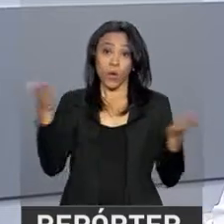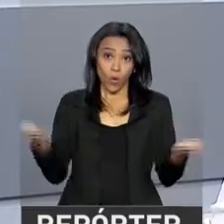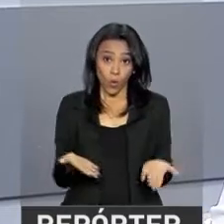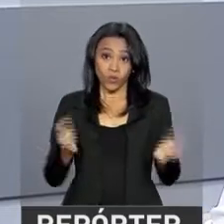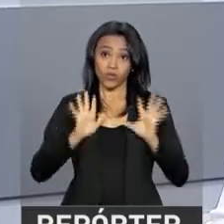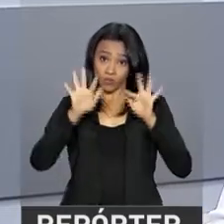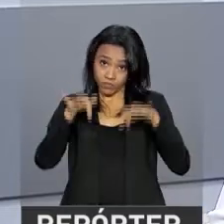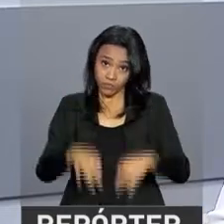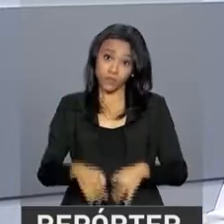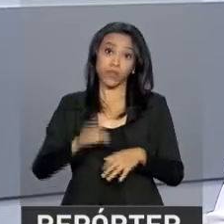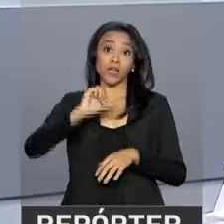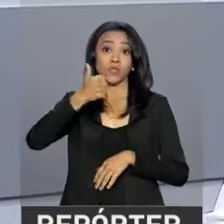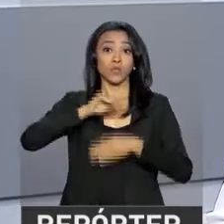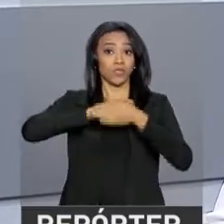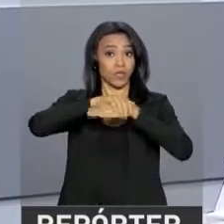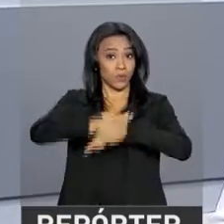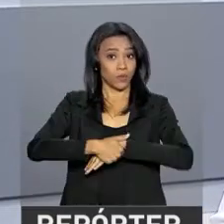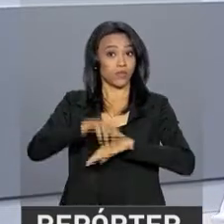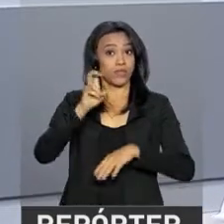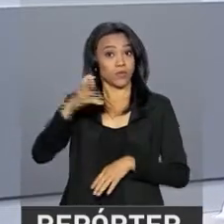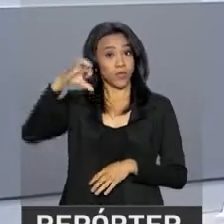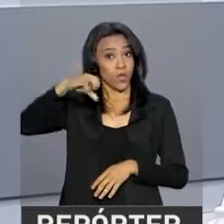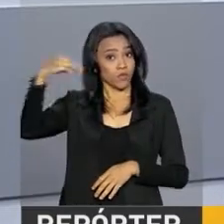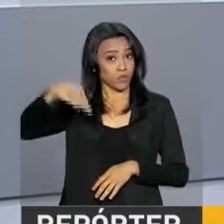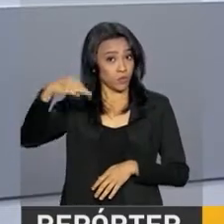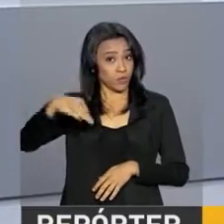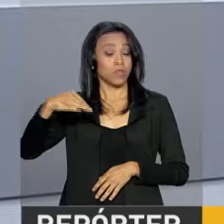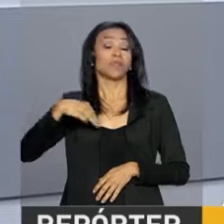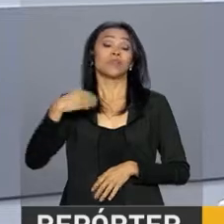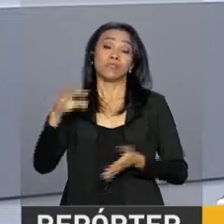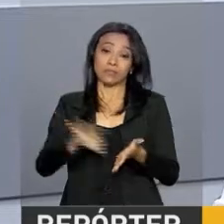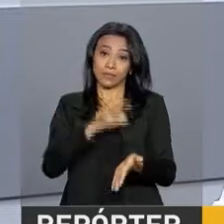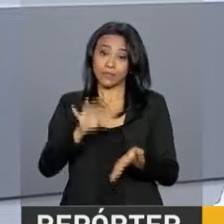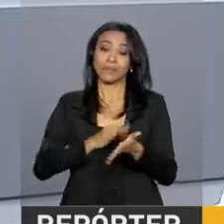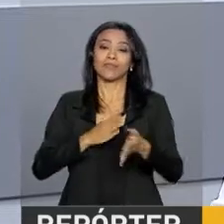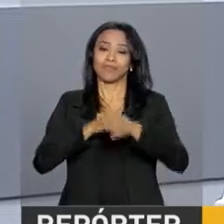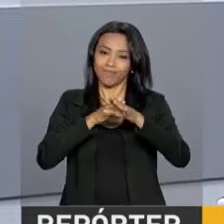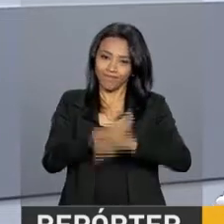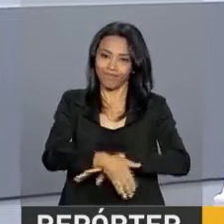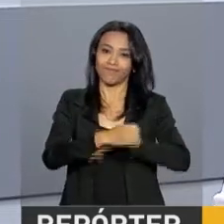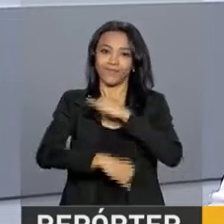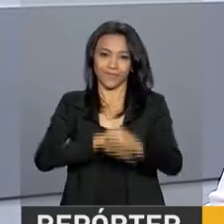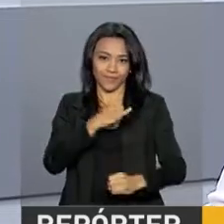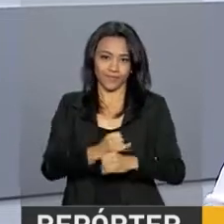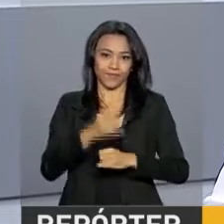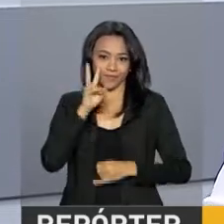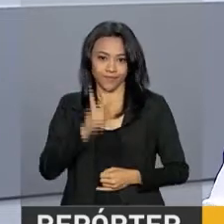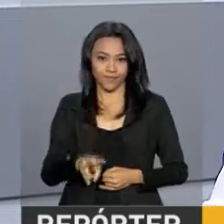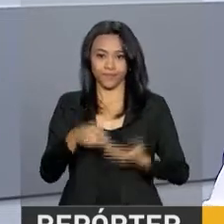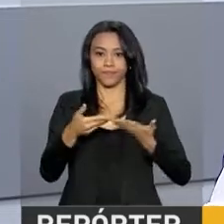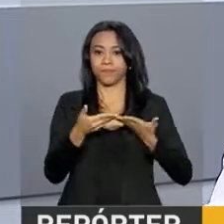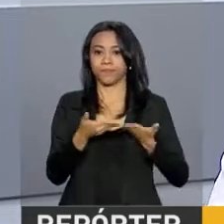e as inscrições devem ser feitas pela internet na página do participante em